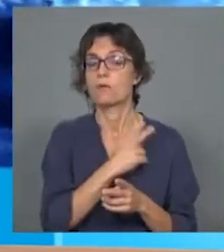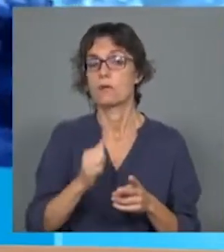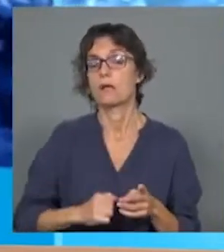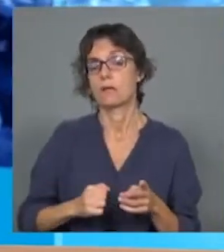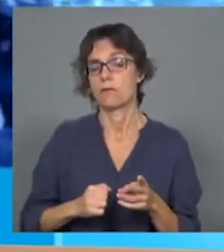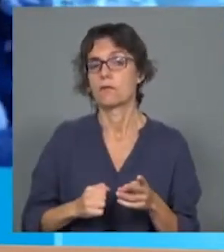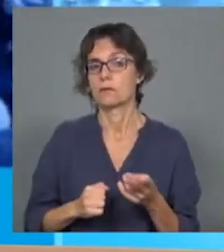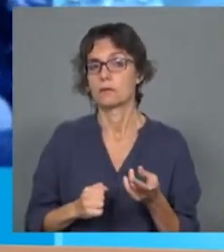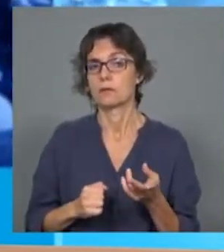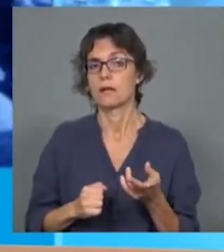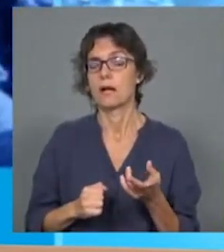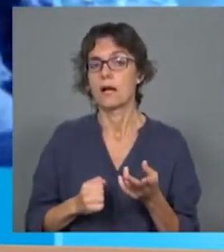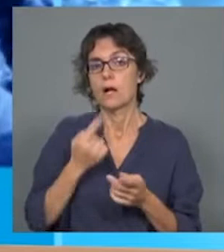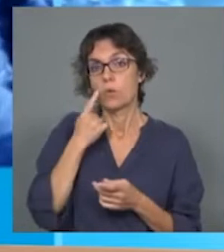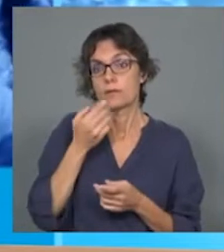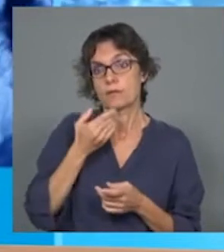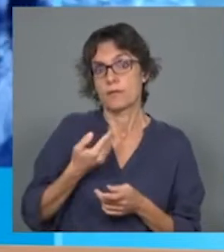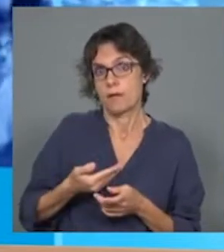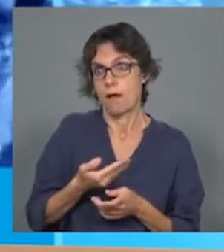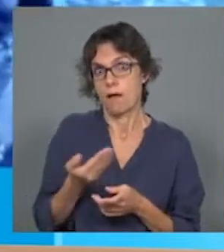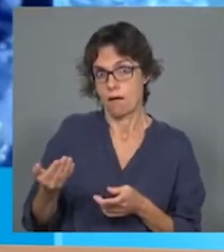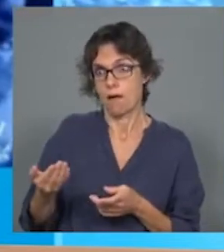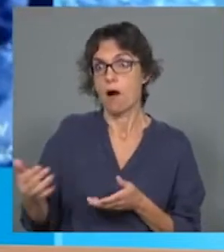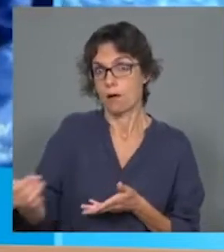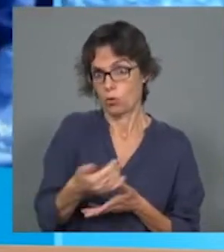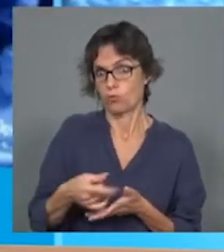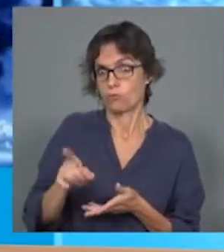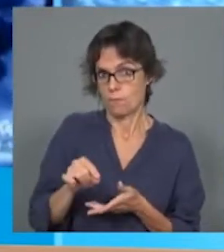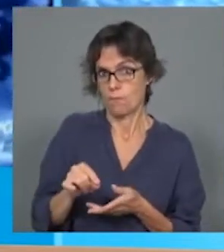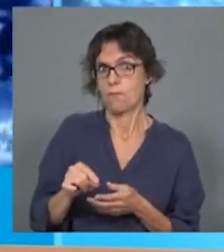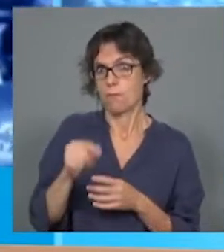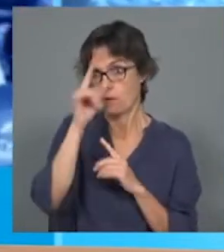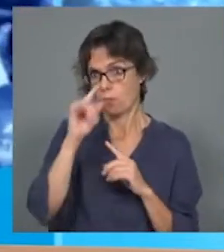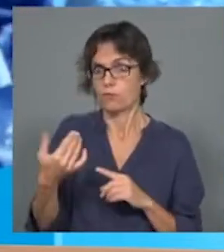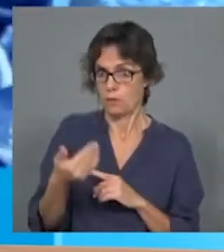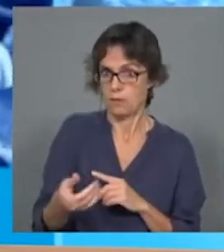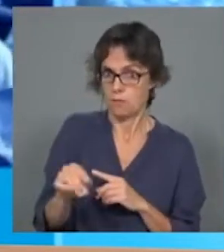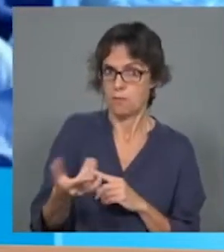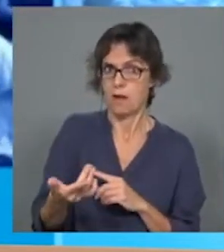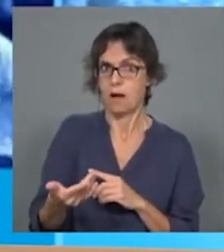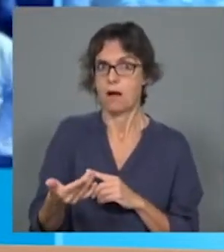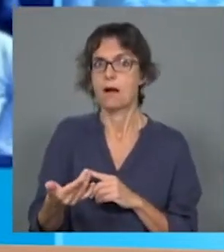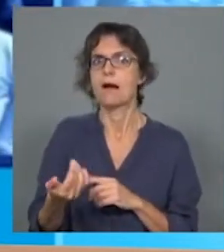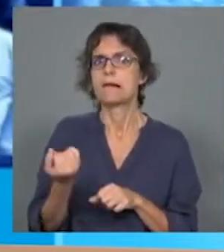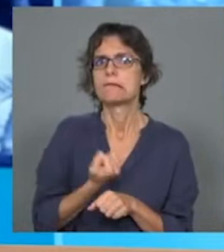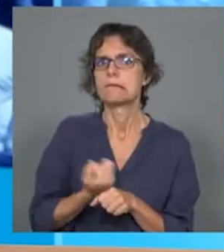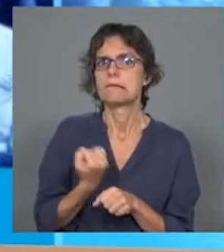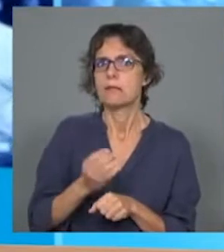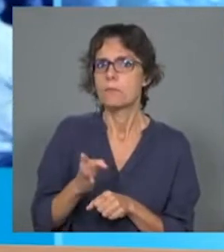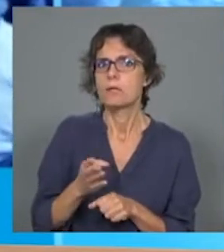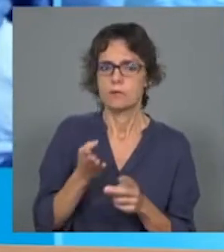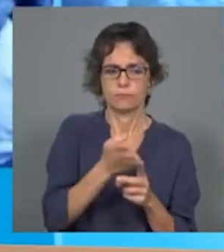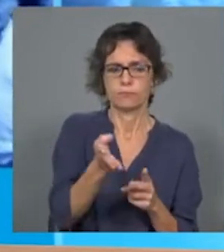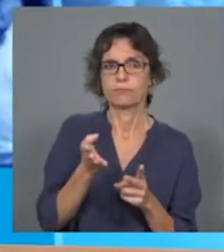Católica ter know-how acumulado, ter recursos, ter docentes, investigadores que trabalham ambos os temas.